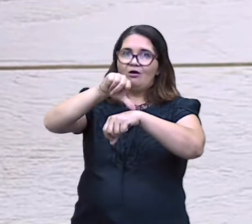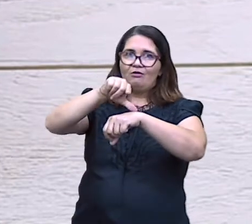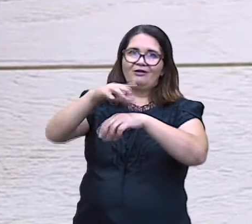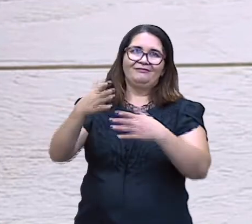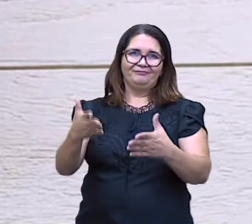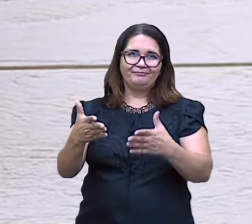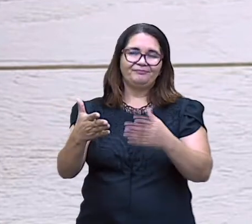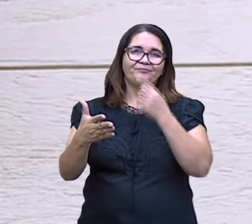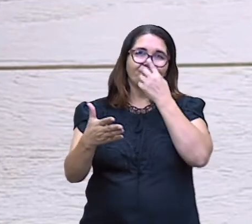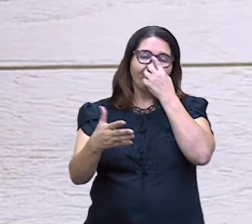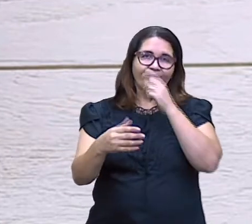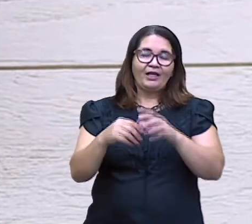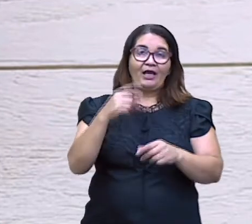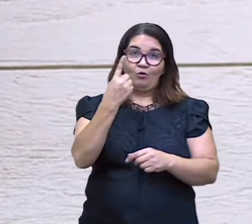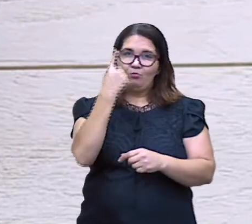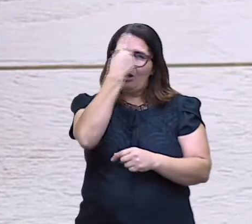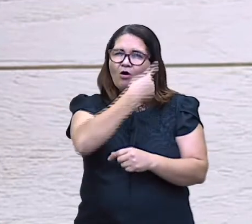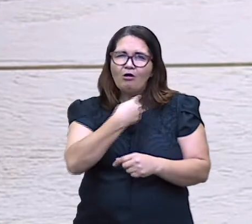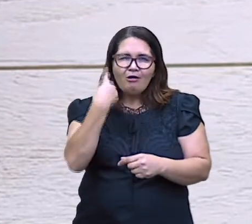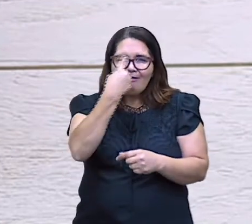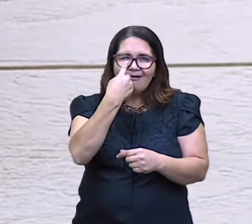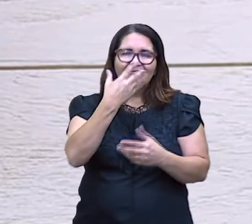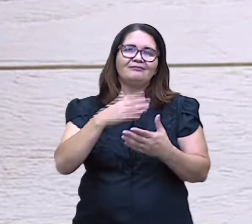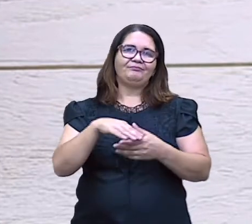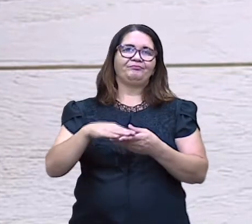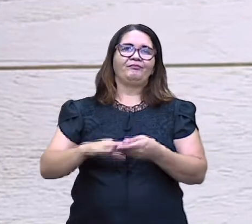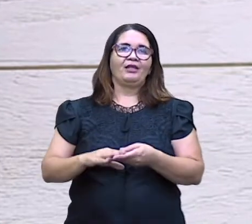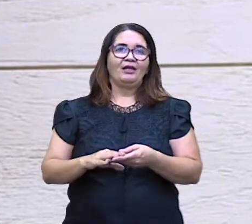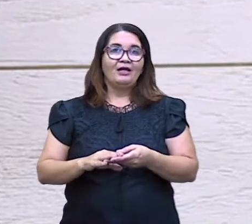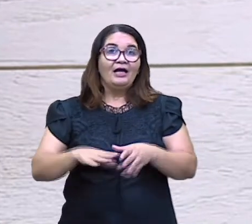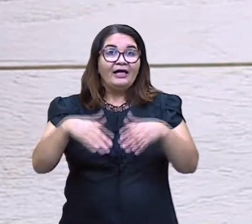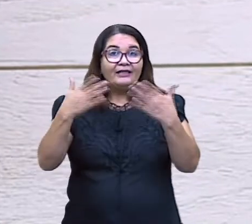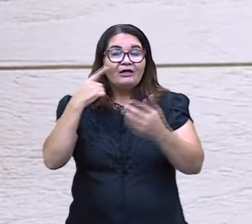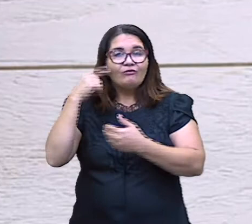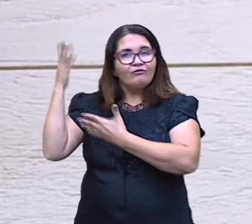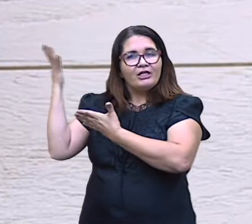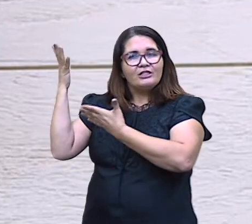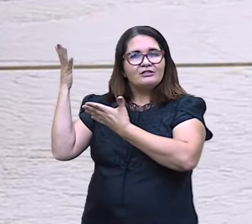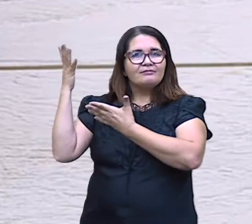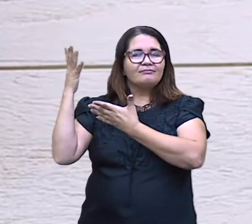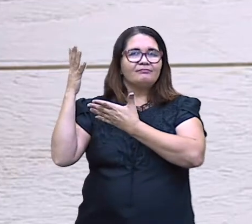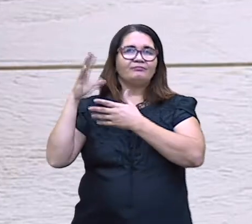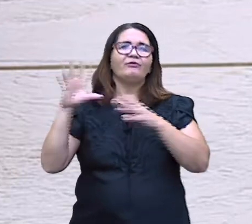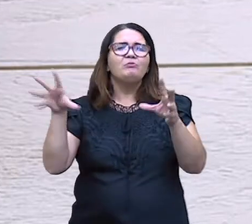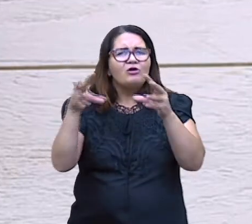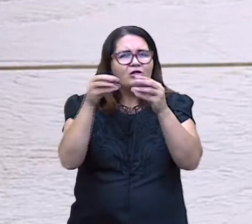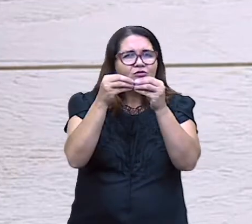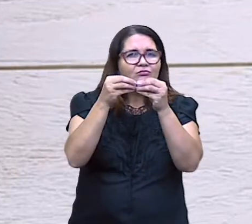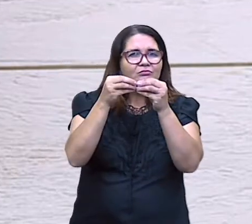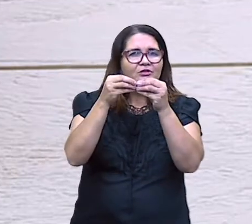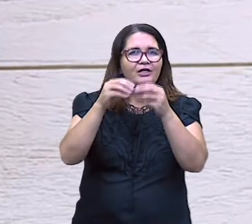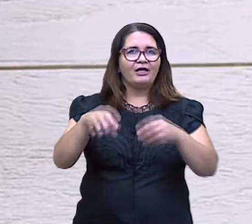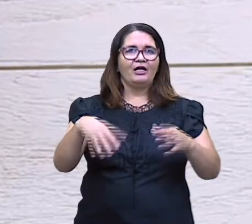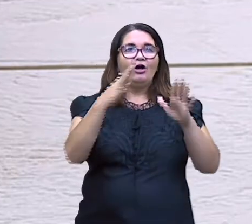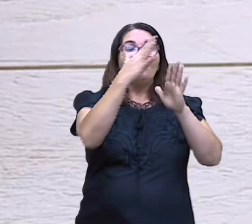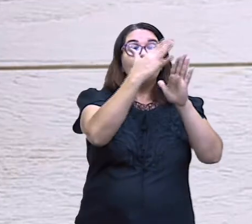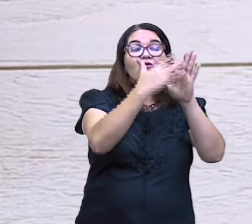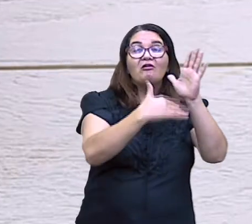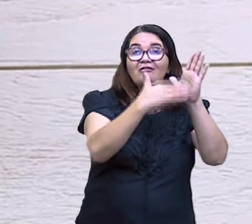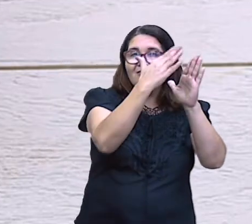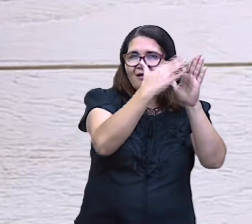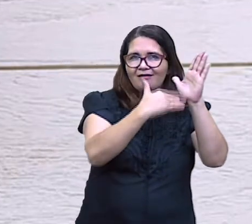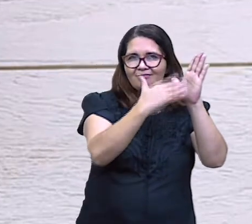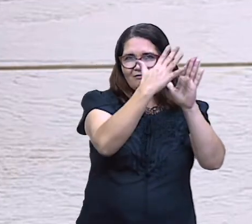aula. Resumindo sobre a estrutura de um roteiro de cinema. As páginas trarão quais elementos,